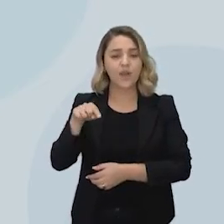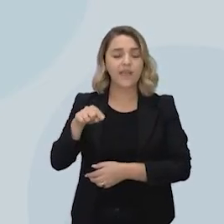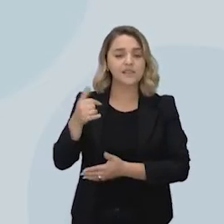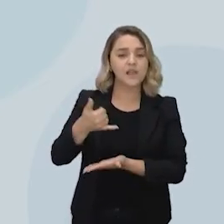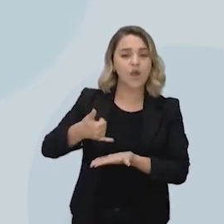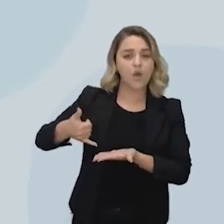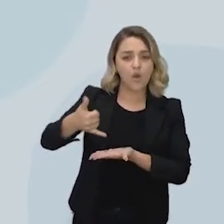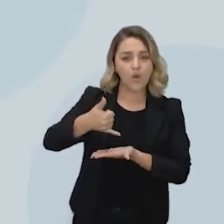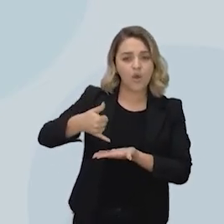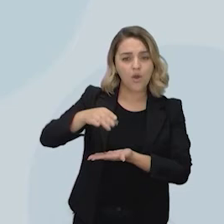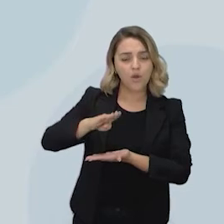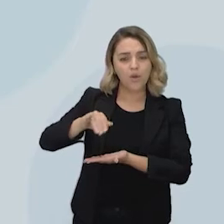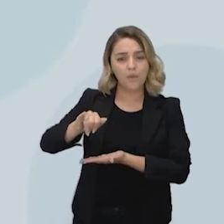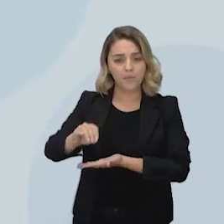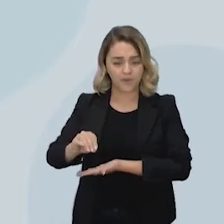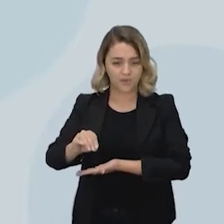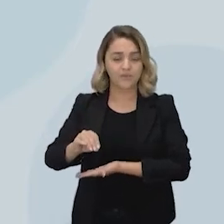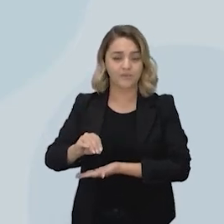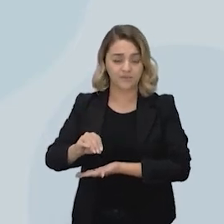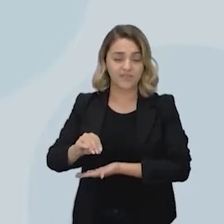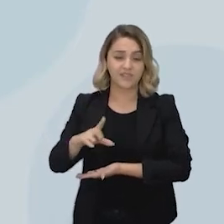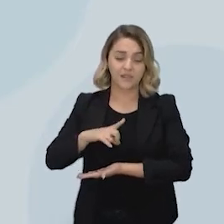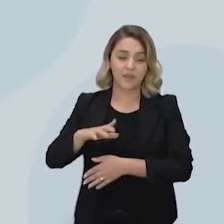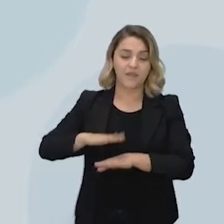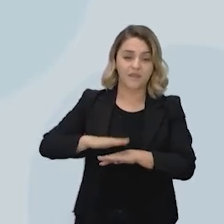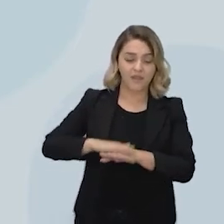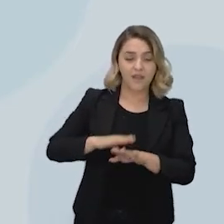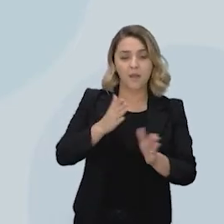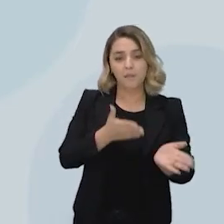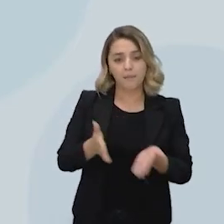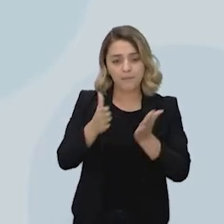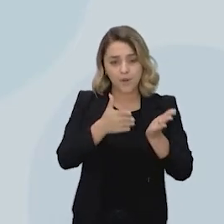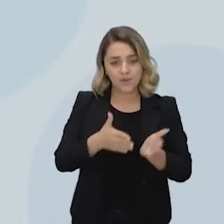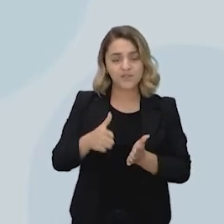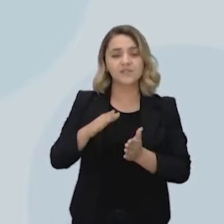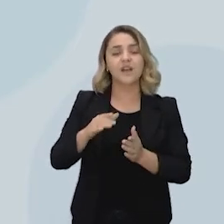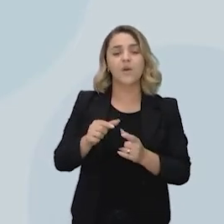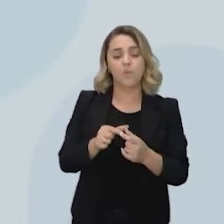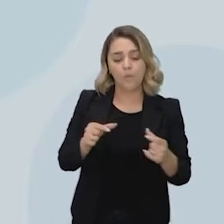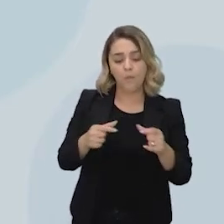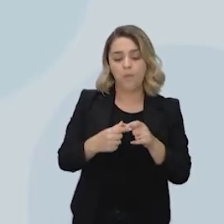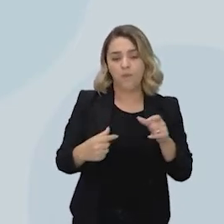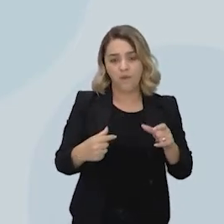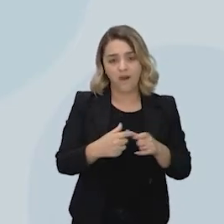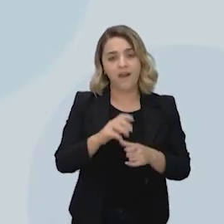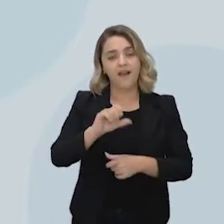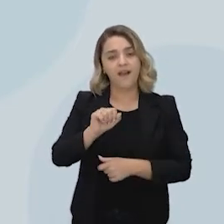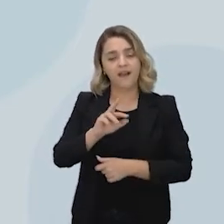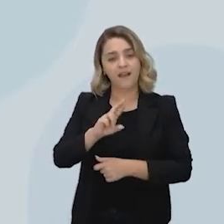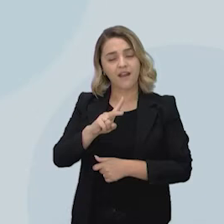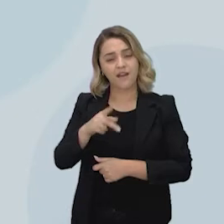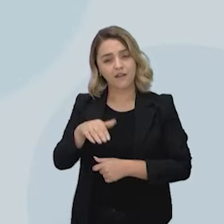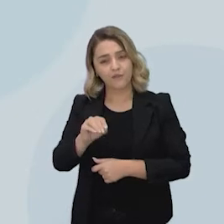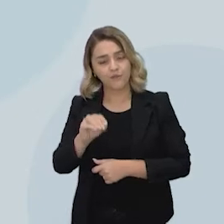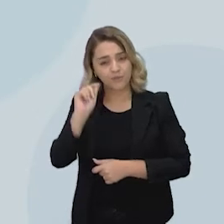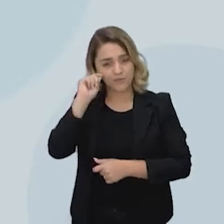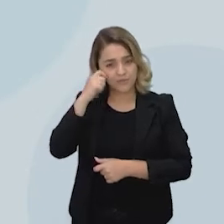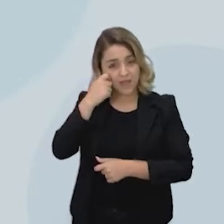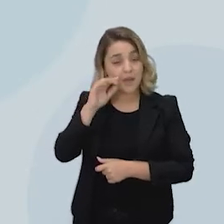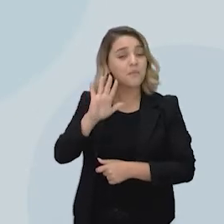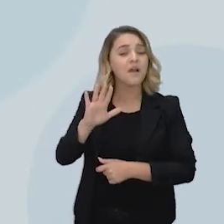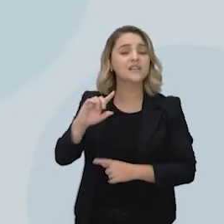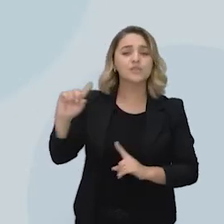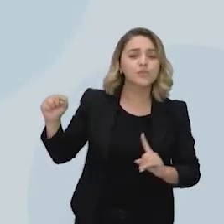bioóleo, tá? Ela também vai produzir carvão, ela também vai ter um pouco de gases, mas assim, o objetivo maior da